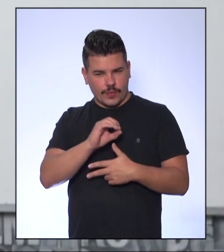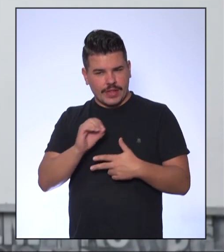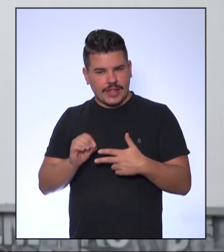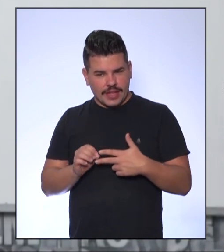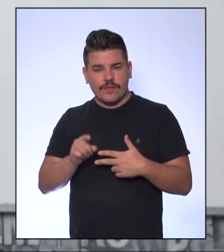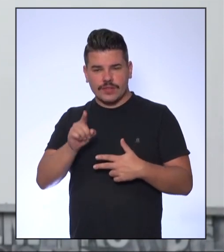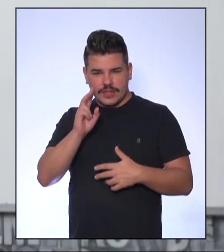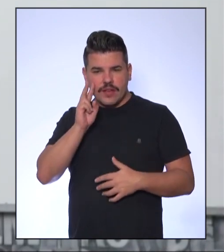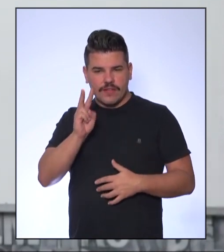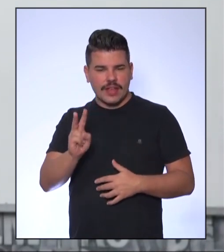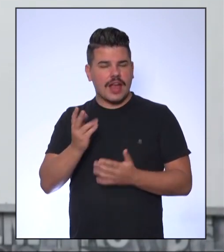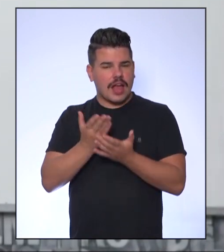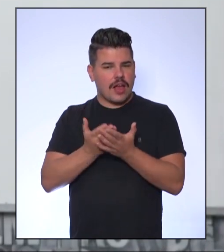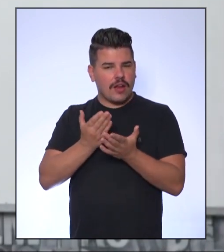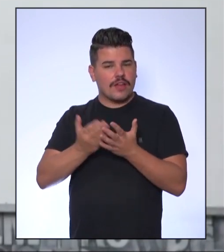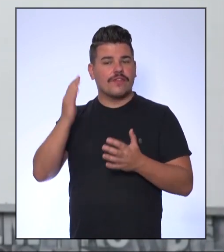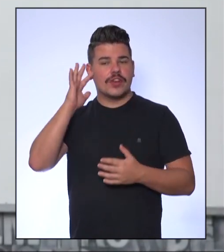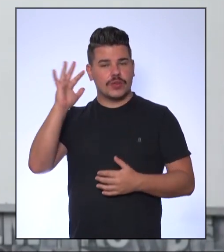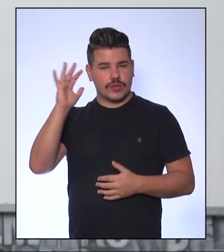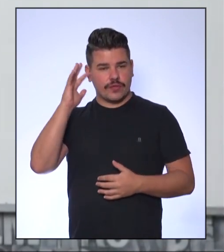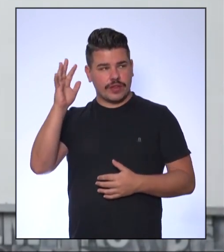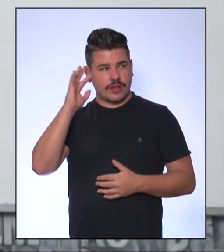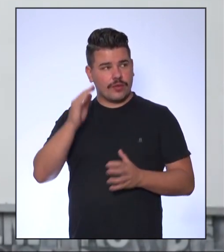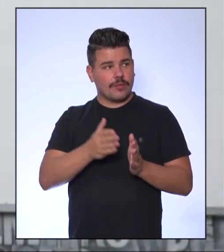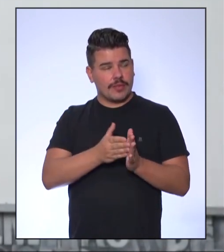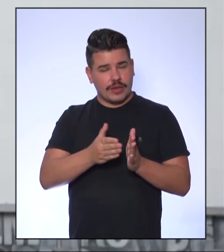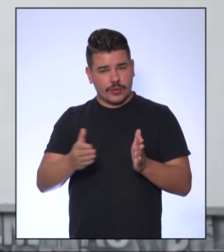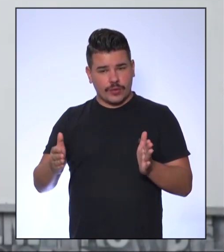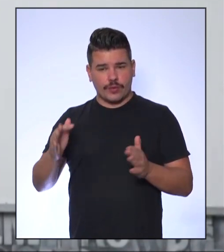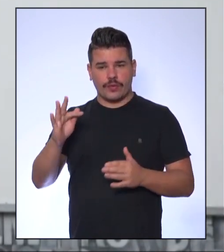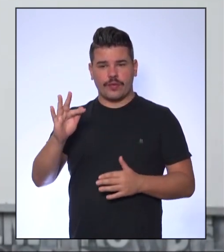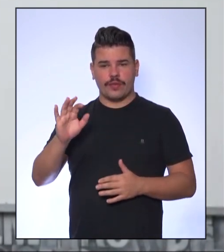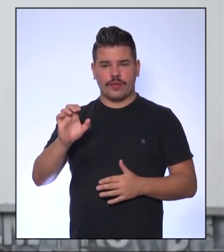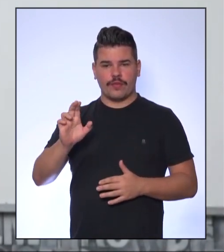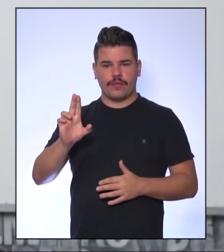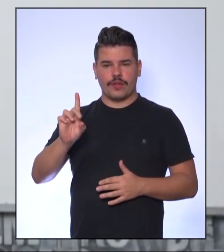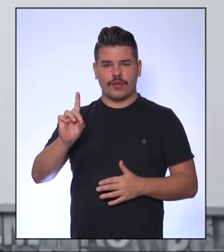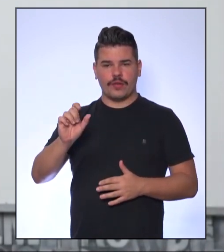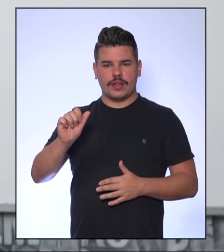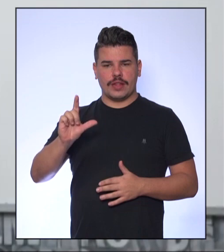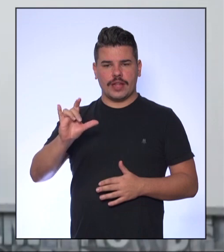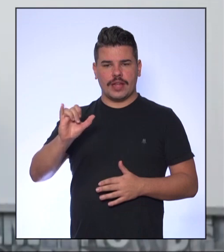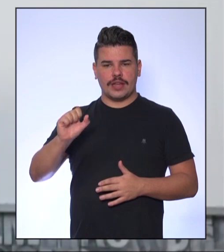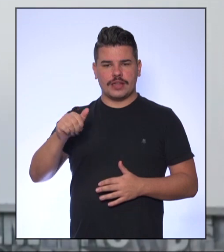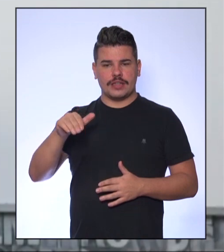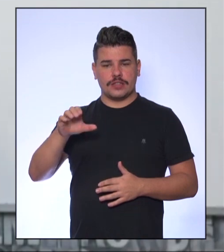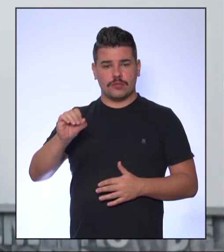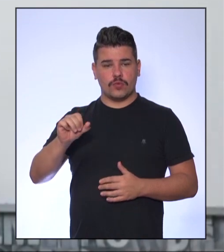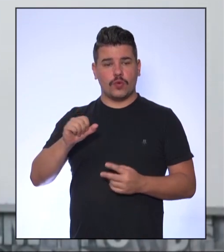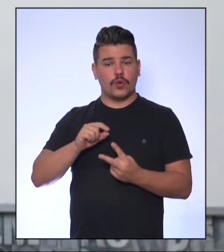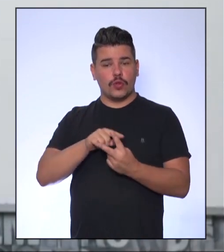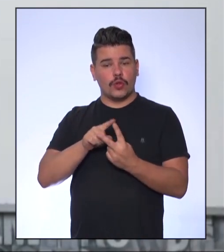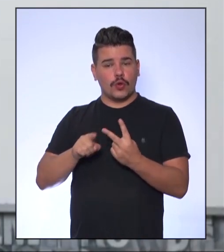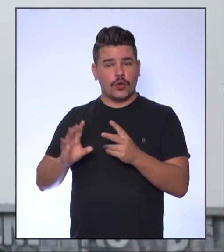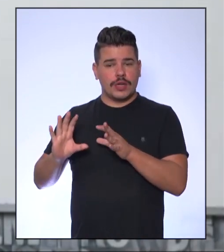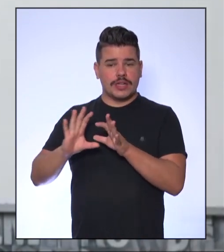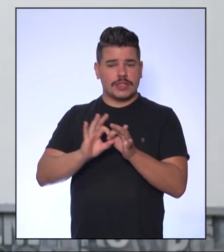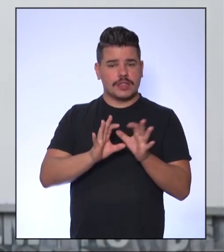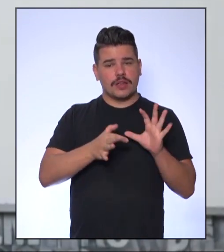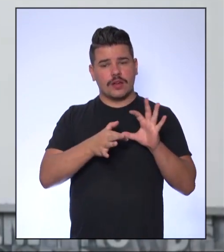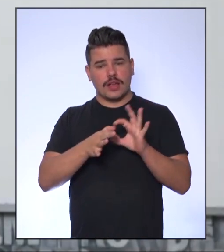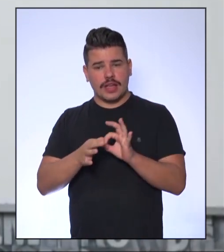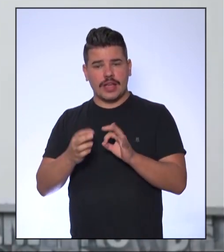filosofia. Existe no feudalismo duas correntes religiosas. Quais são elas?